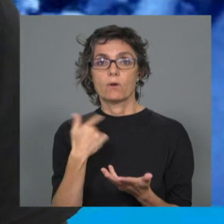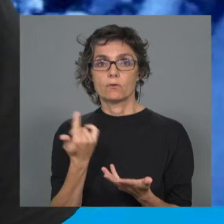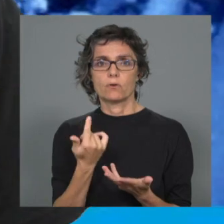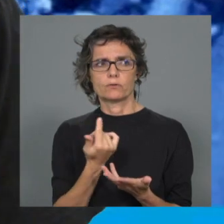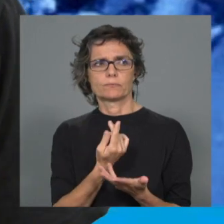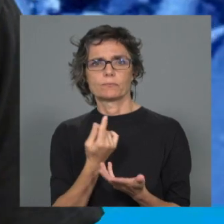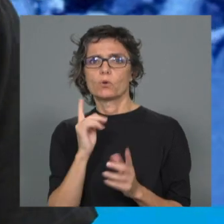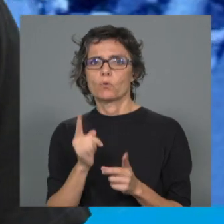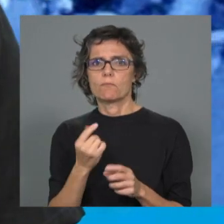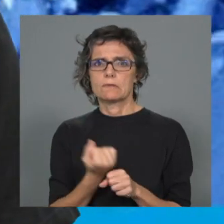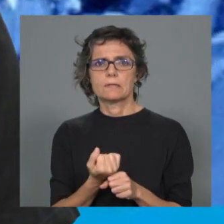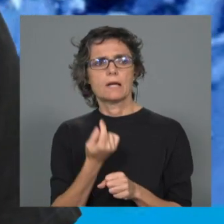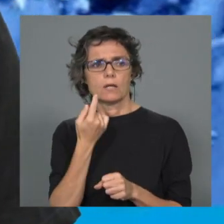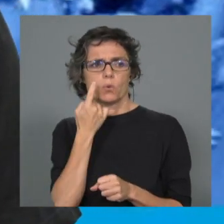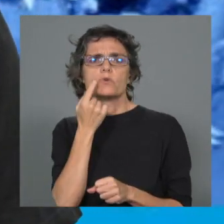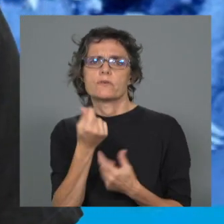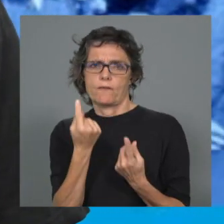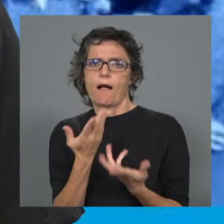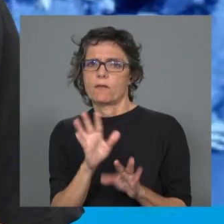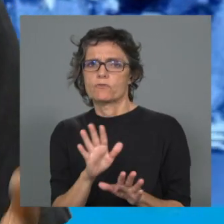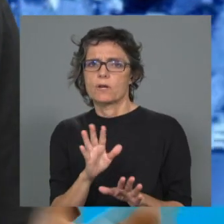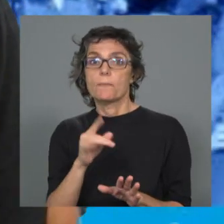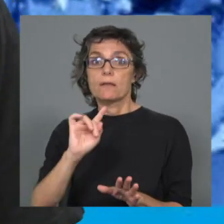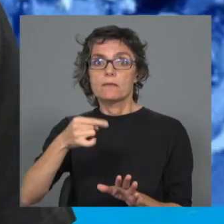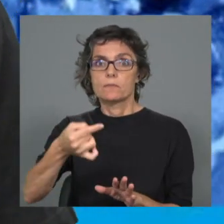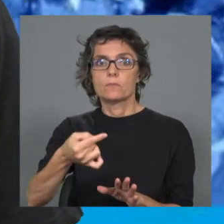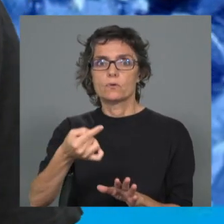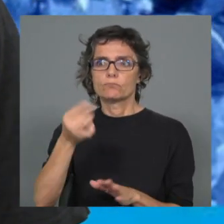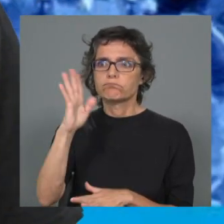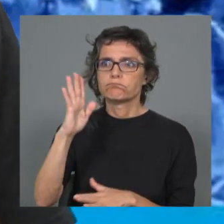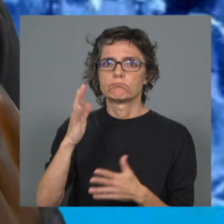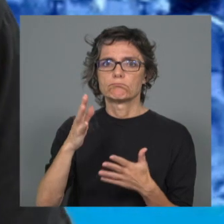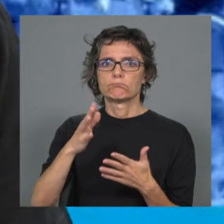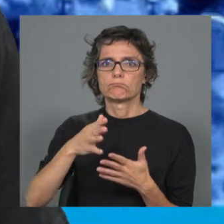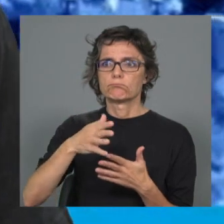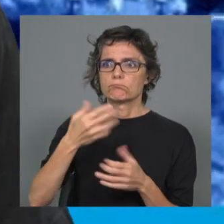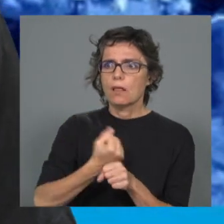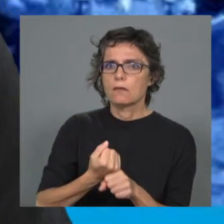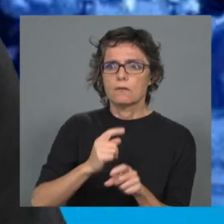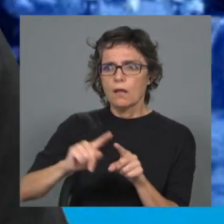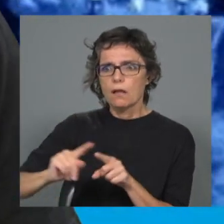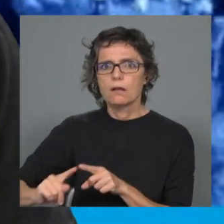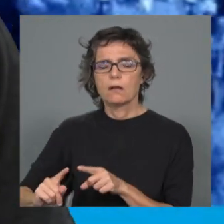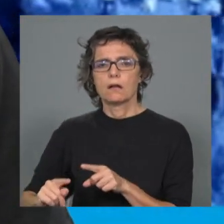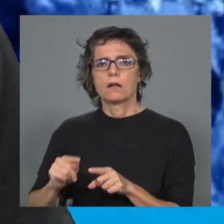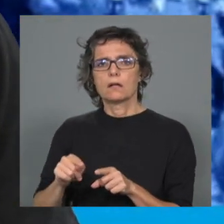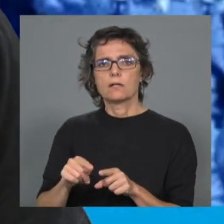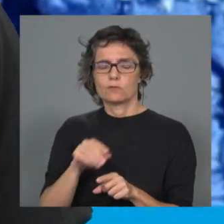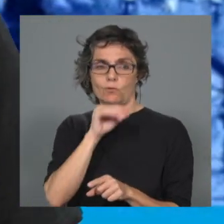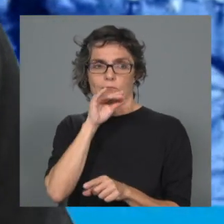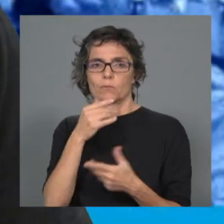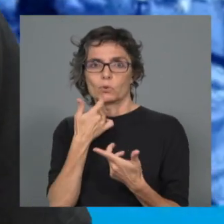algumas coisas, fruto de algumas pesquisas que fazíamos, mas depois os seminários, que tipo de atividades é que vamos fazer, é